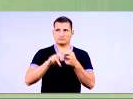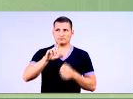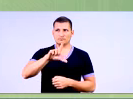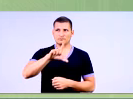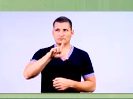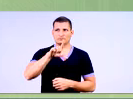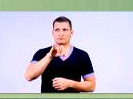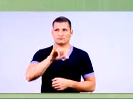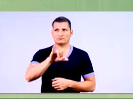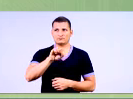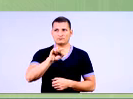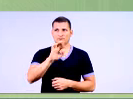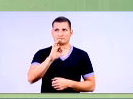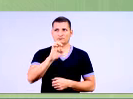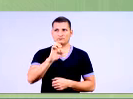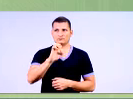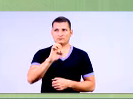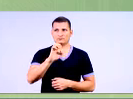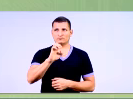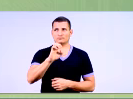listen